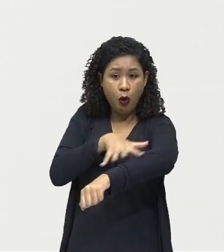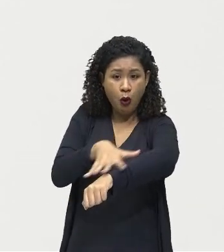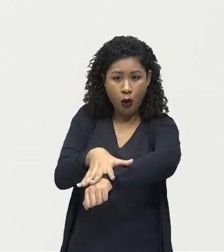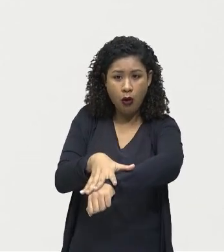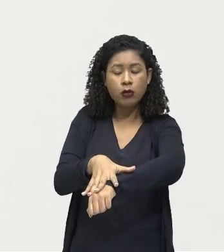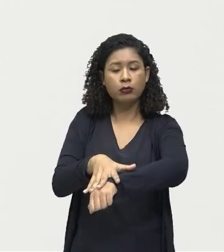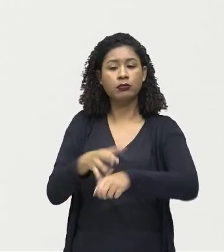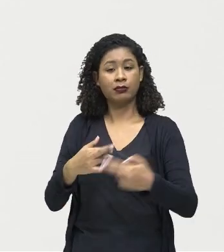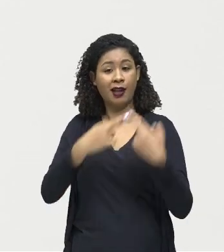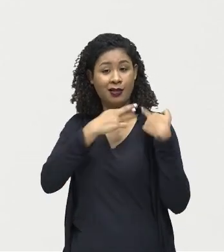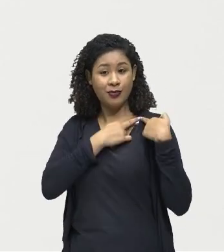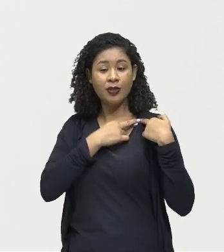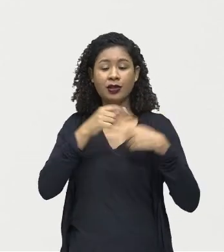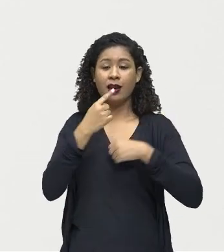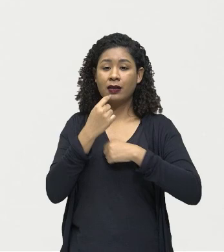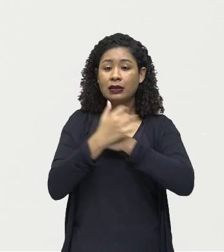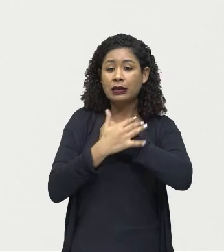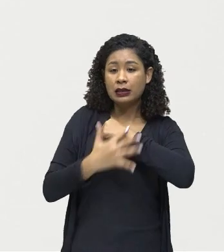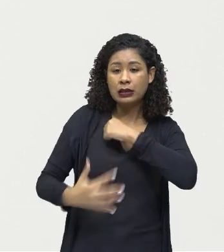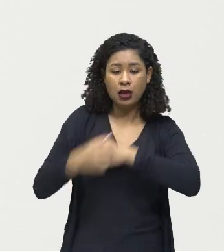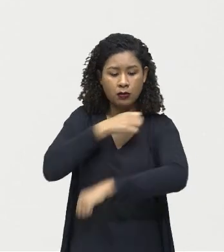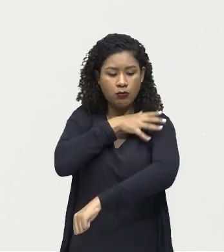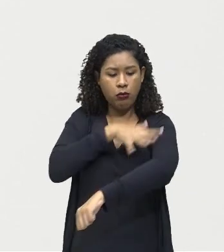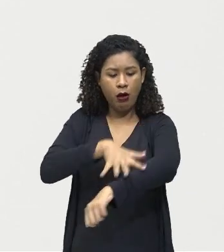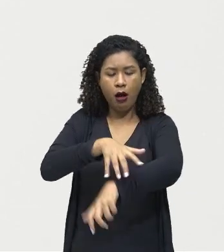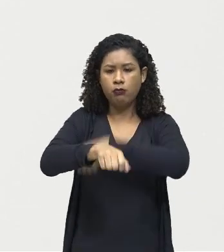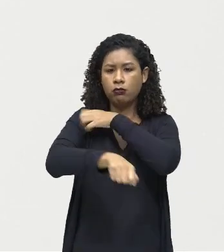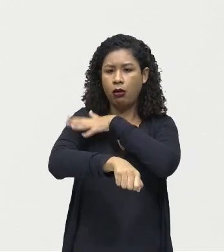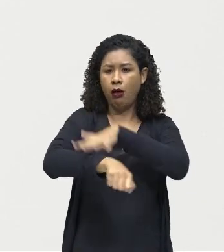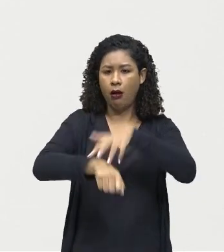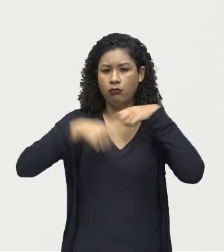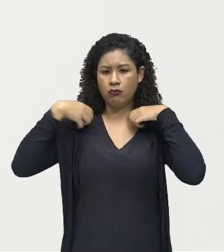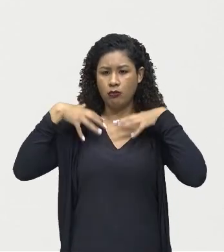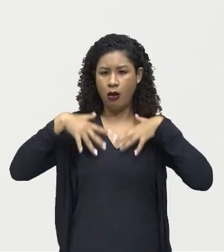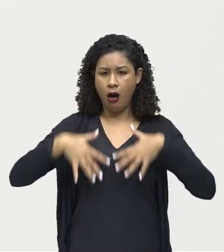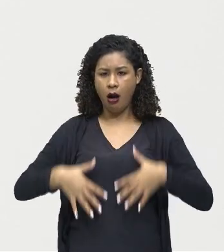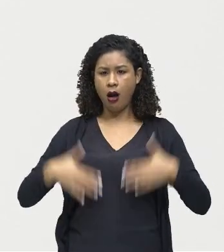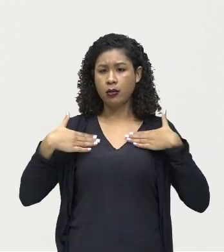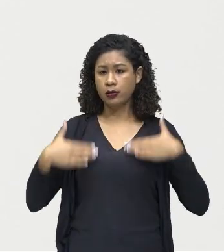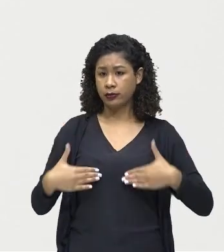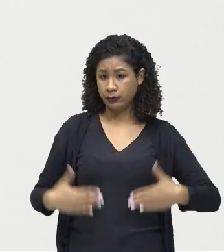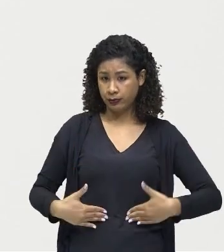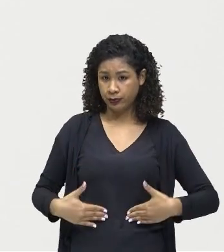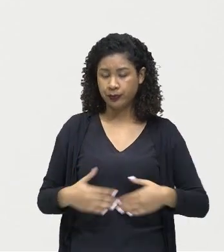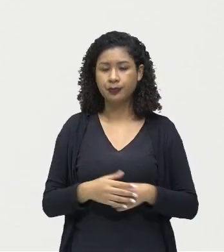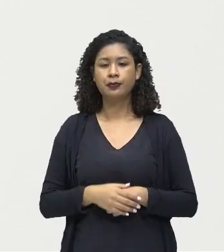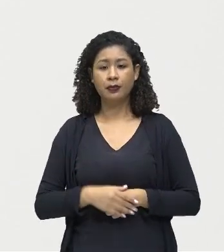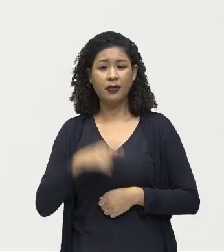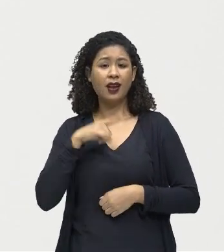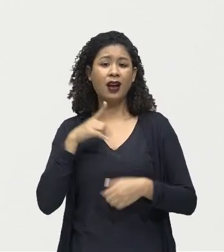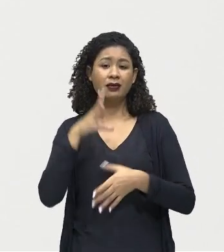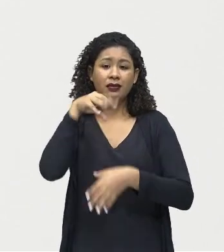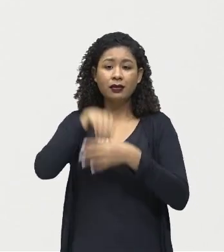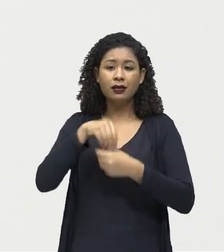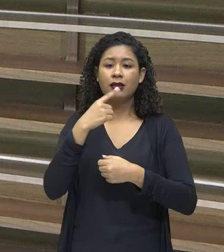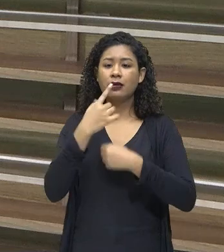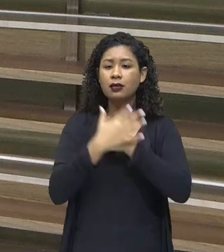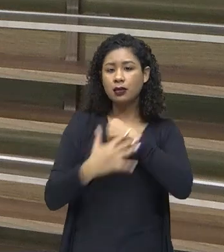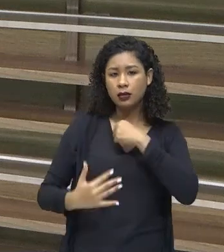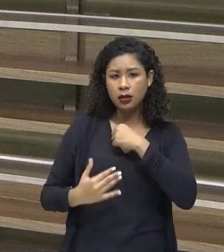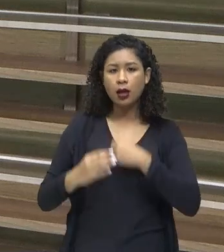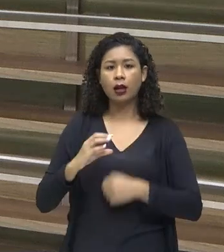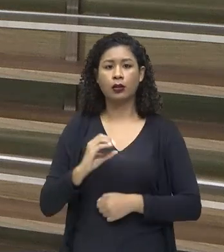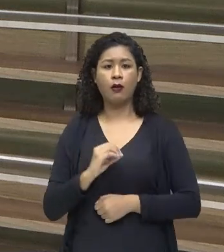quê? O sangue. O sangue para todo o nosso corpo. E junto com o sangue tem o quê? Nutrientes,